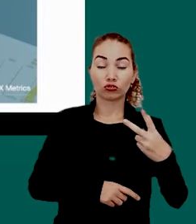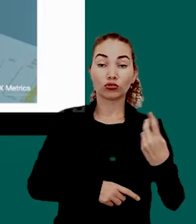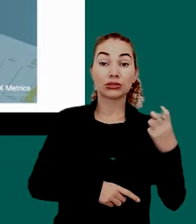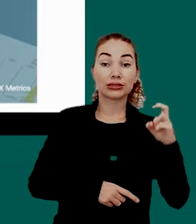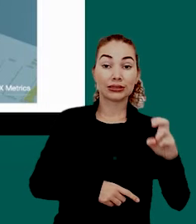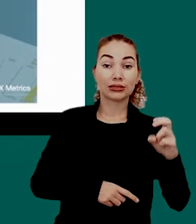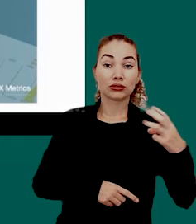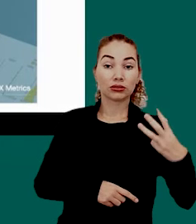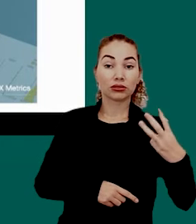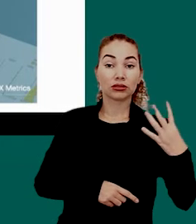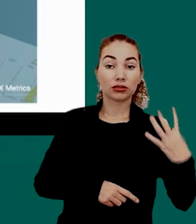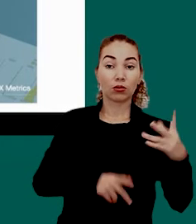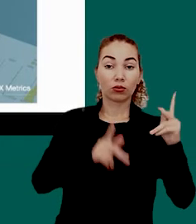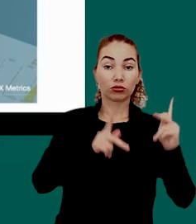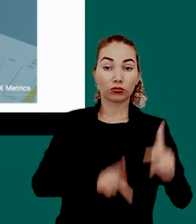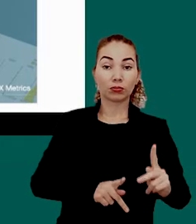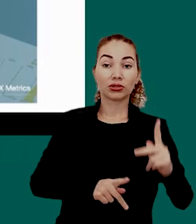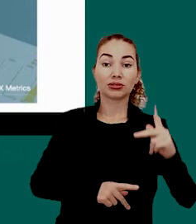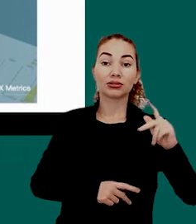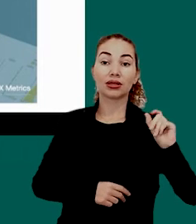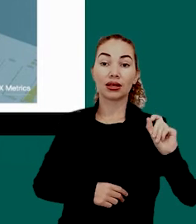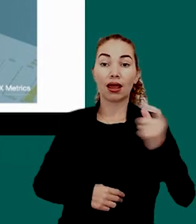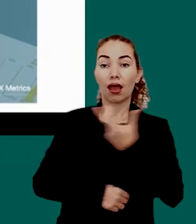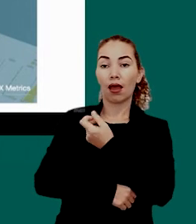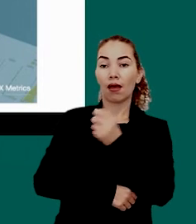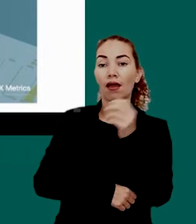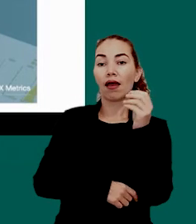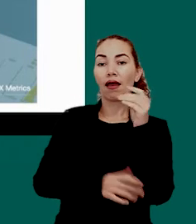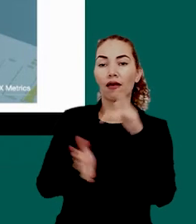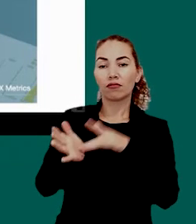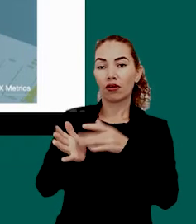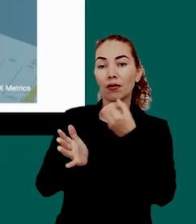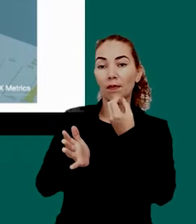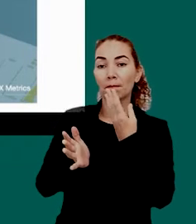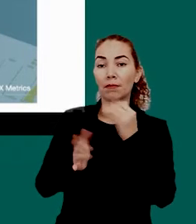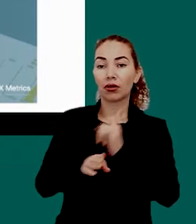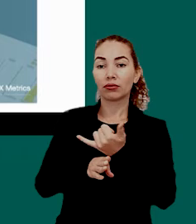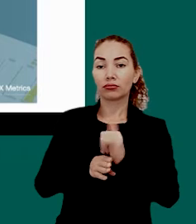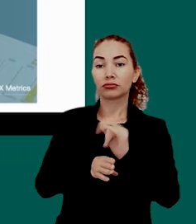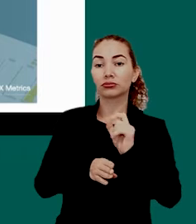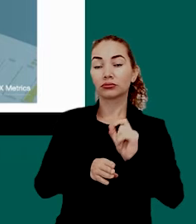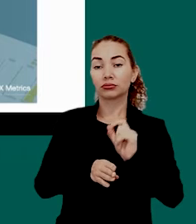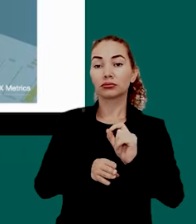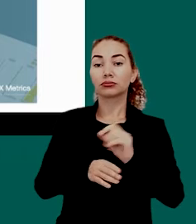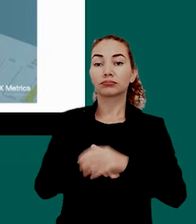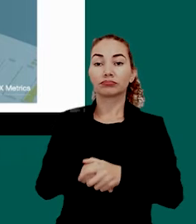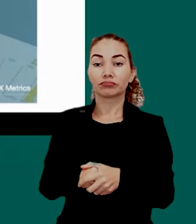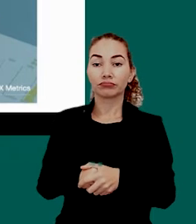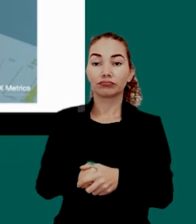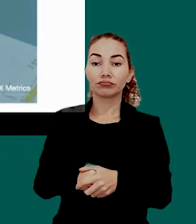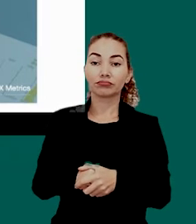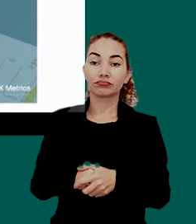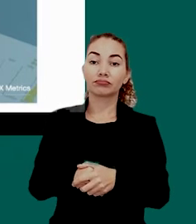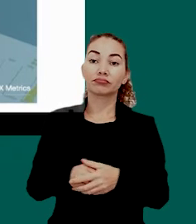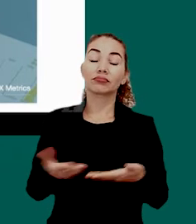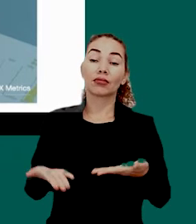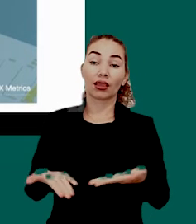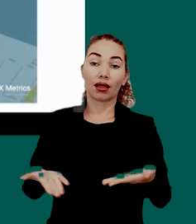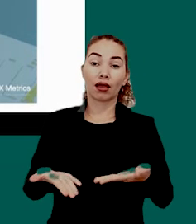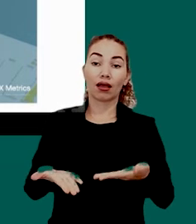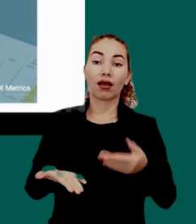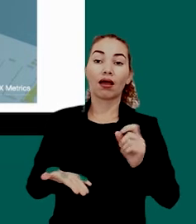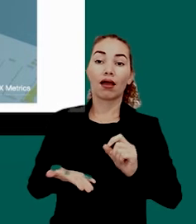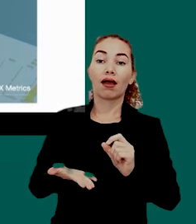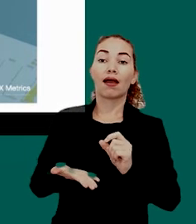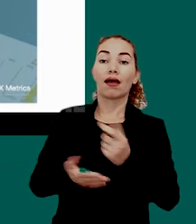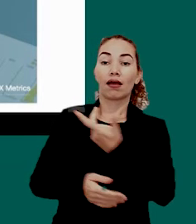534 indivíduos receberam o placebo, que, na verdade, uma boa estratégia era a vacina meningo ACWY. Nossa, Igor, então aqui o placebo, ao invés de